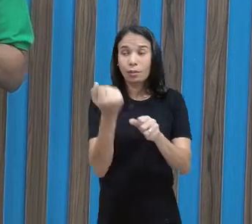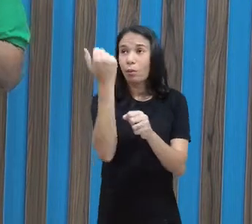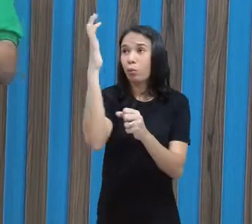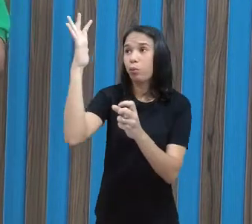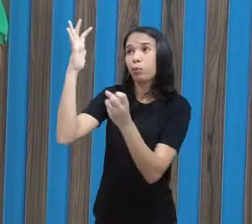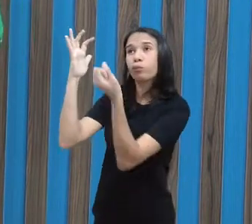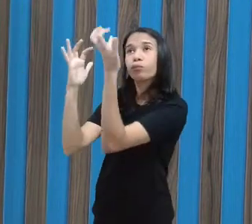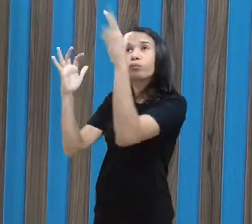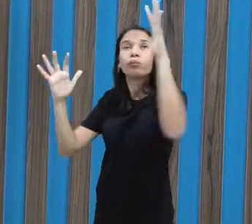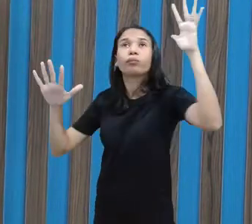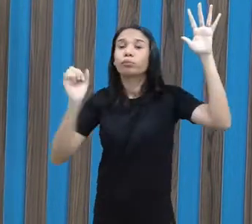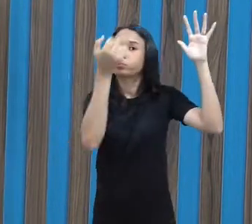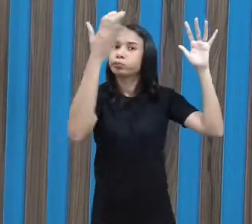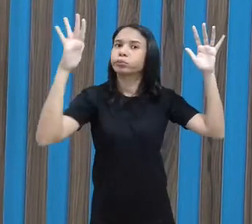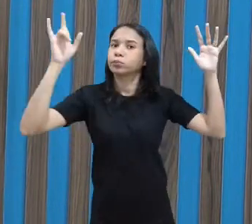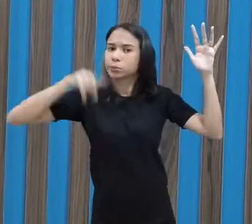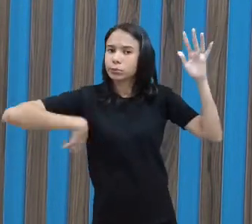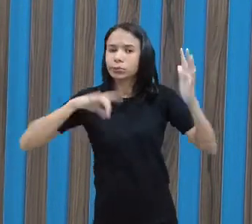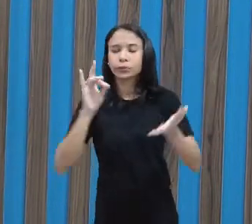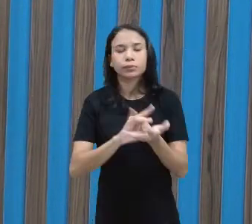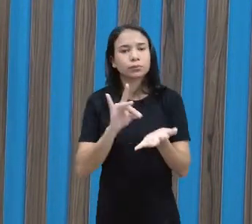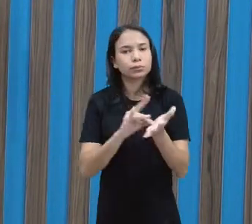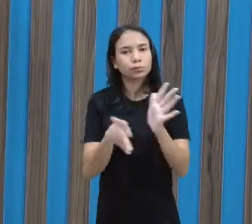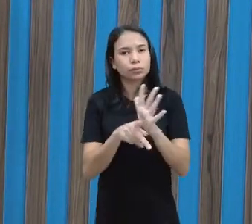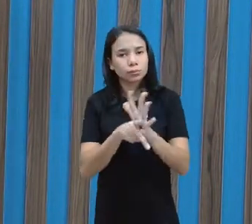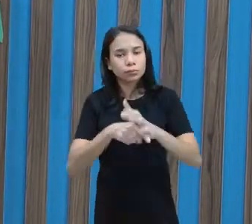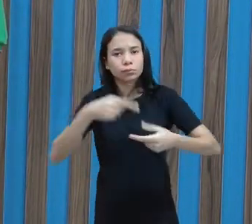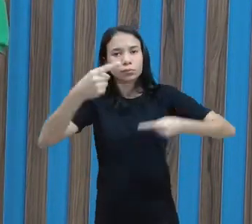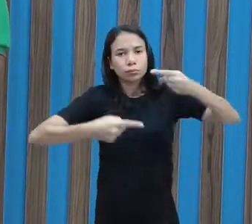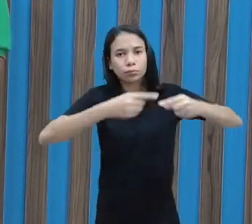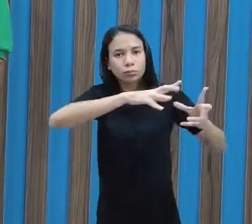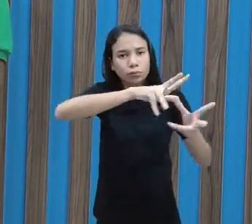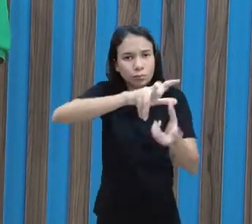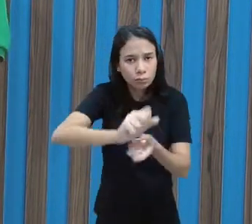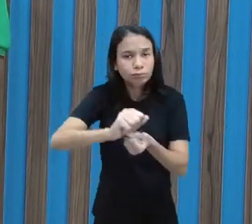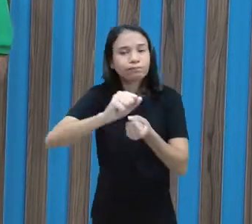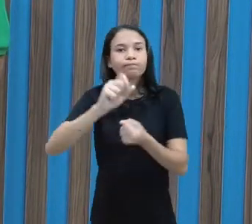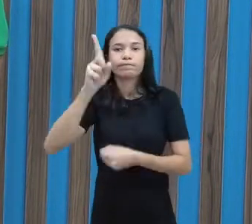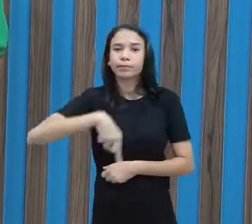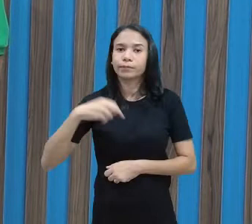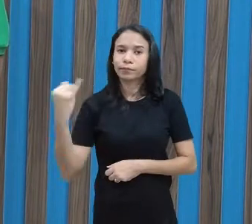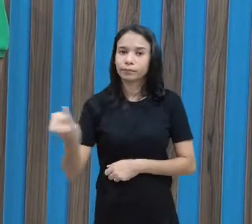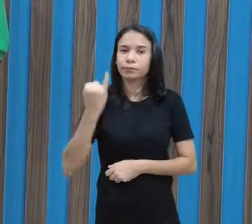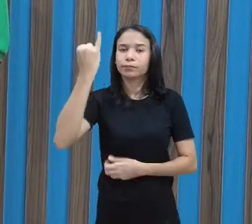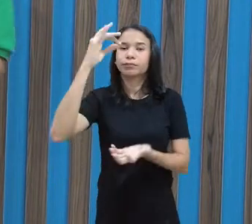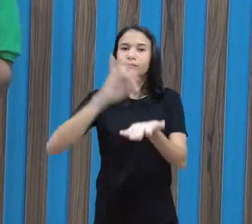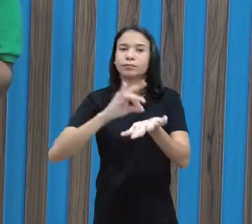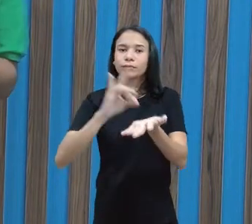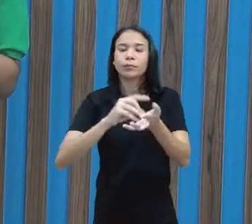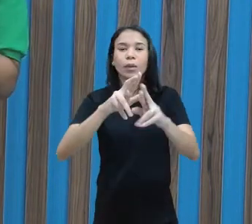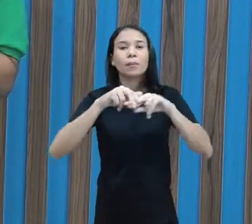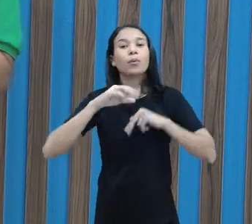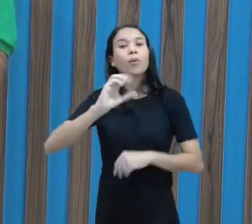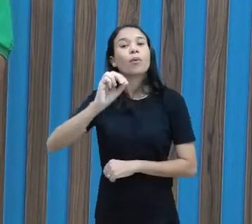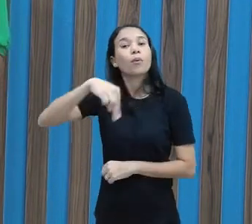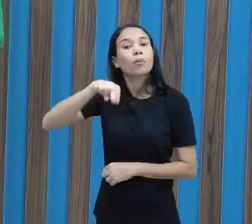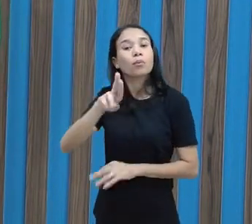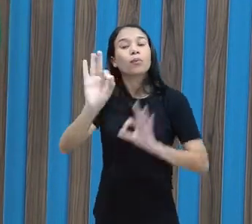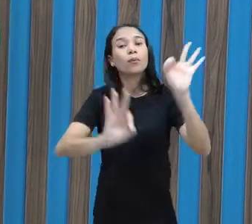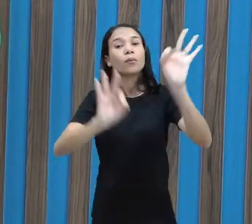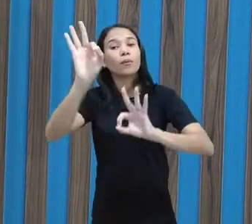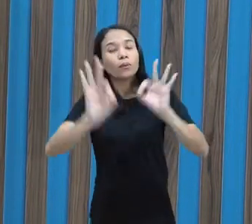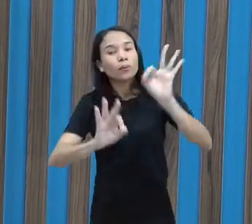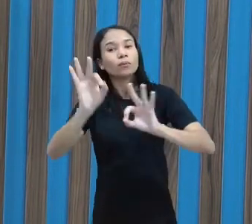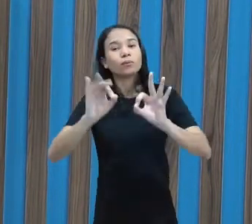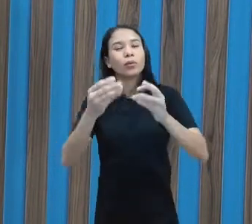né? A questão ambiental é um ponto da geopolítica do mundo muito importante, né? Então a ONU ela organizou